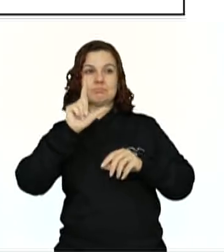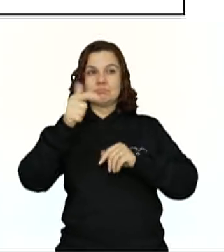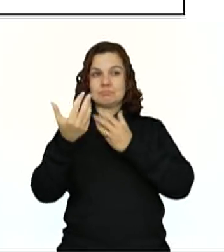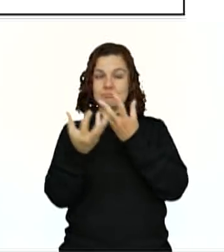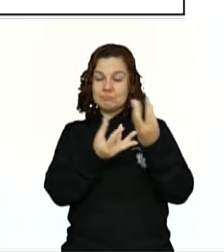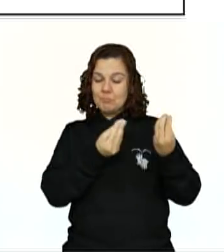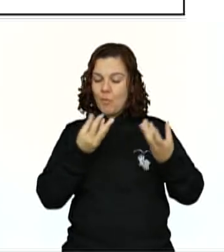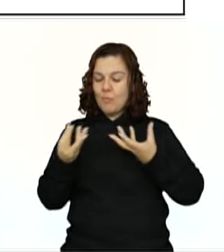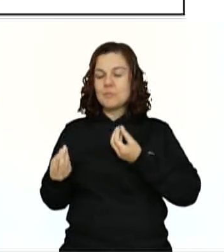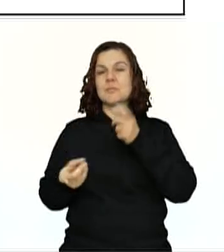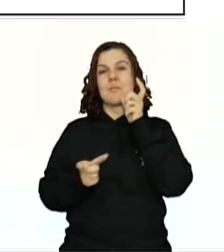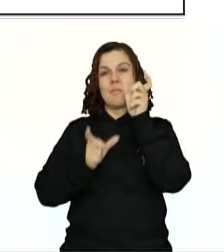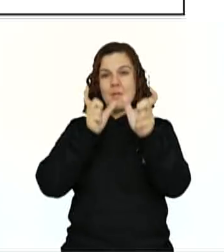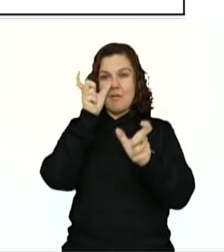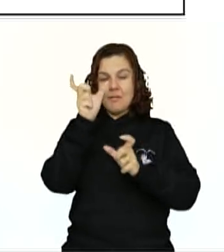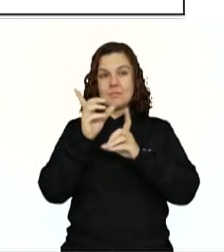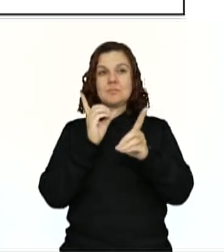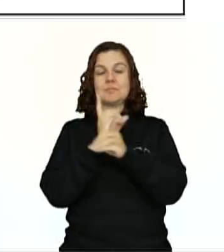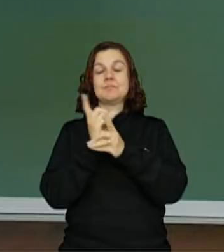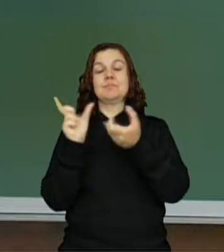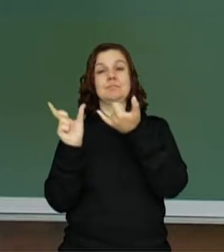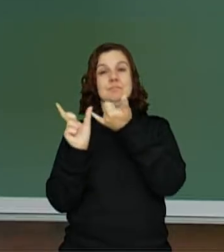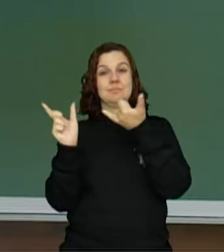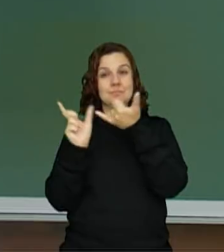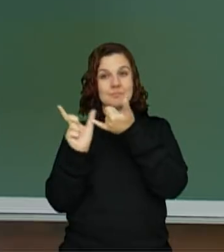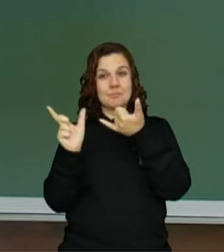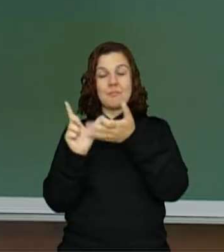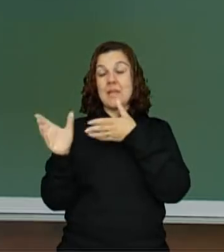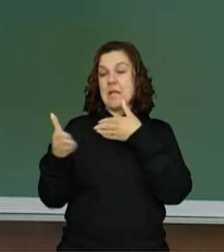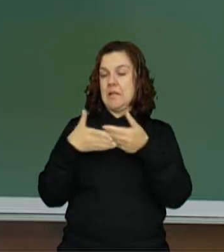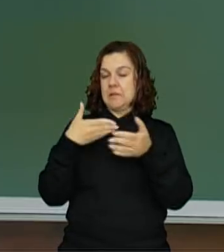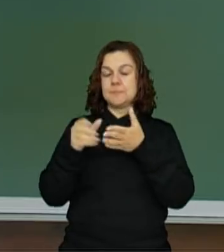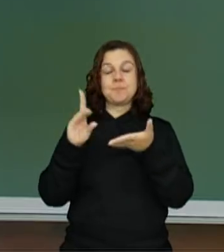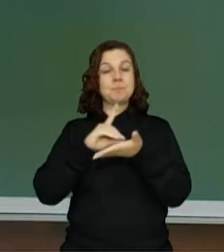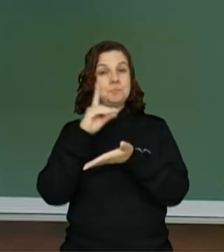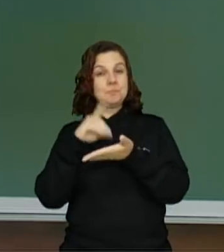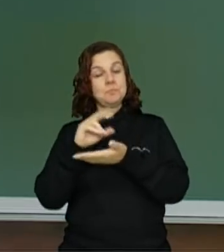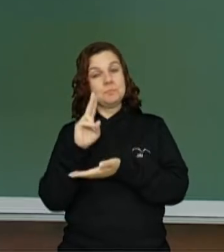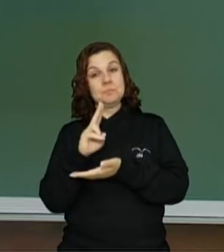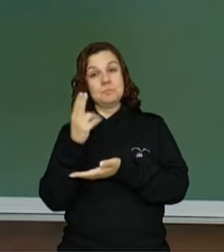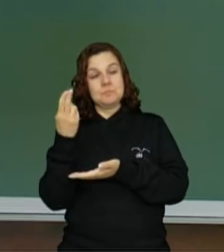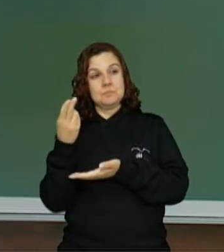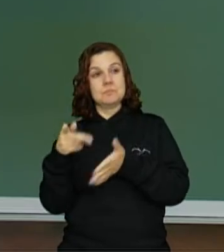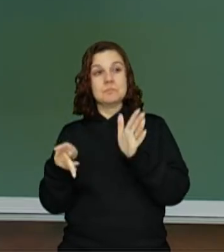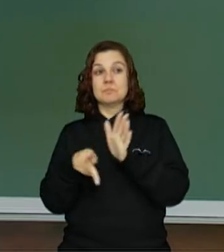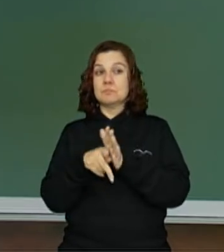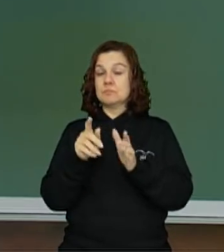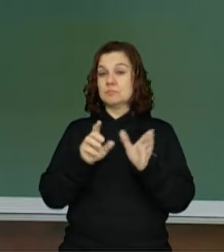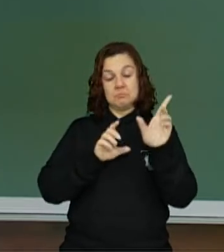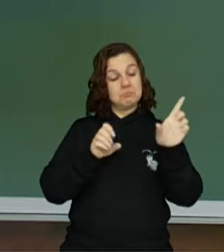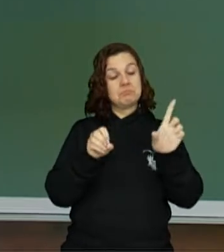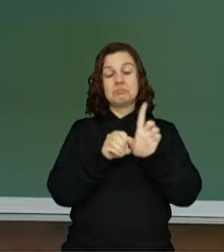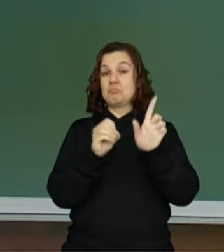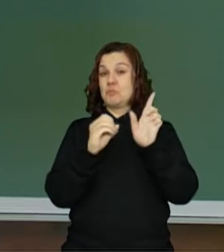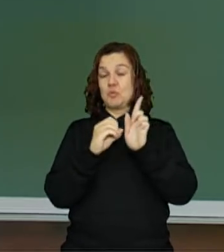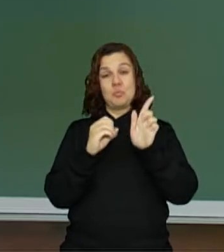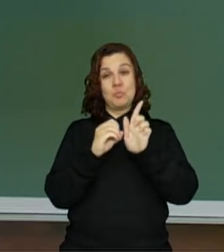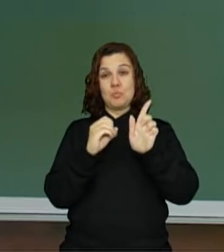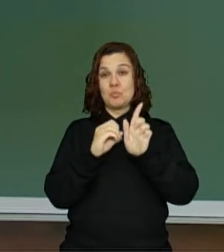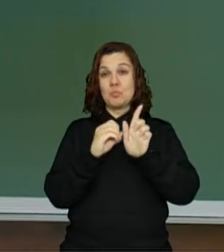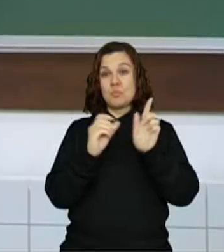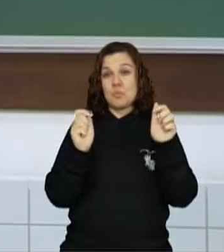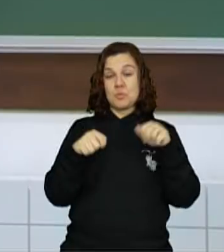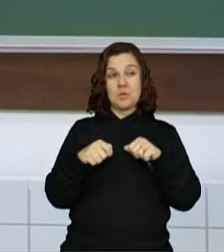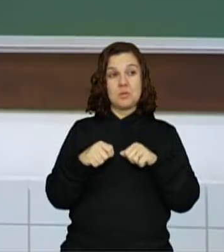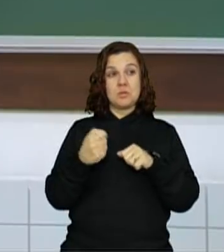outras palavras que vocês podem consultar, tanto no dicionário como lá no Google. Você vai digitar